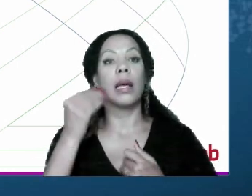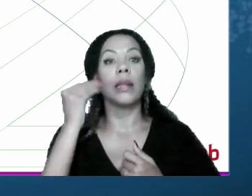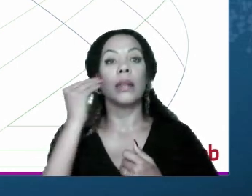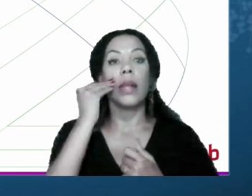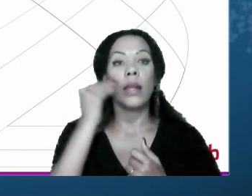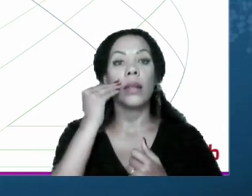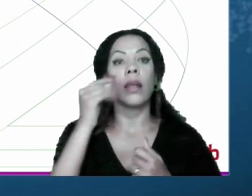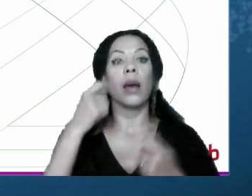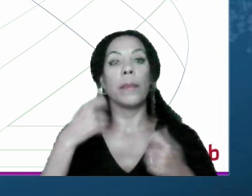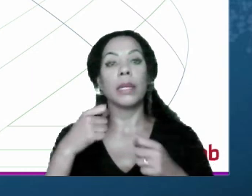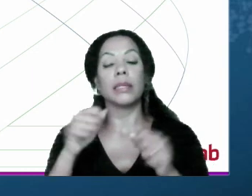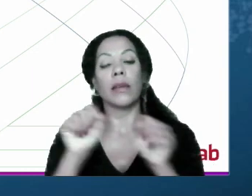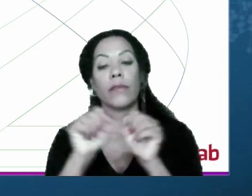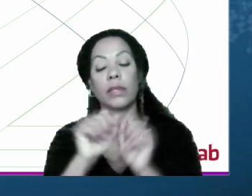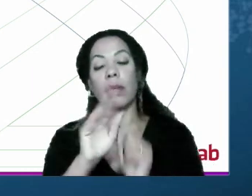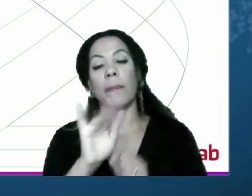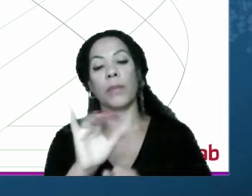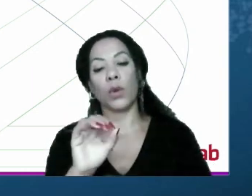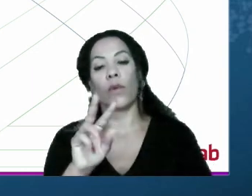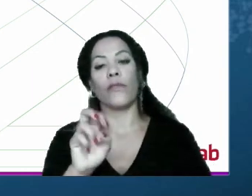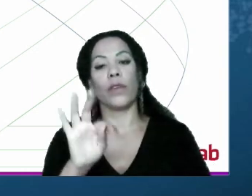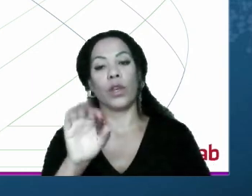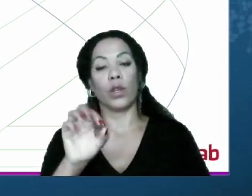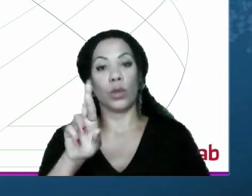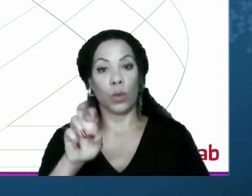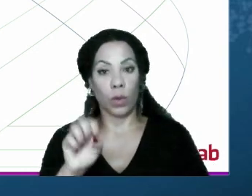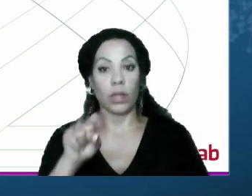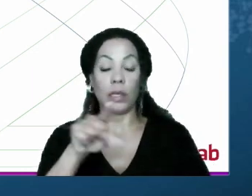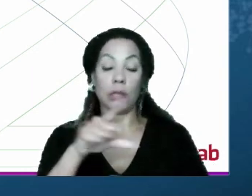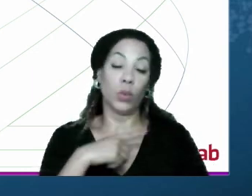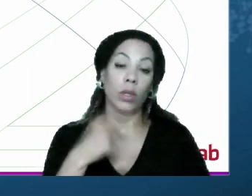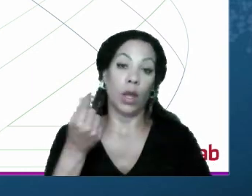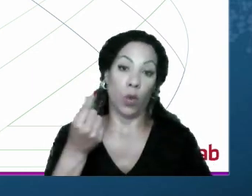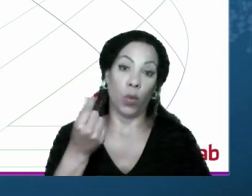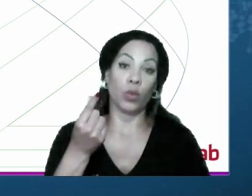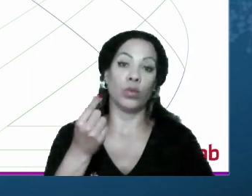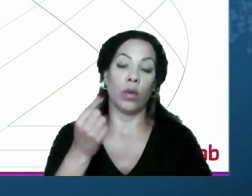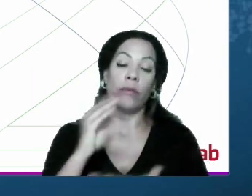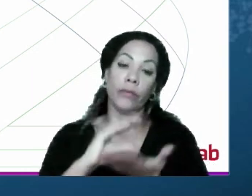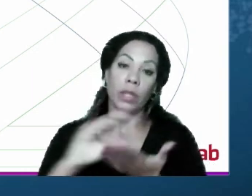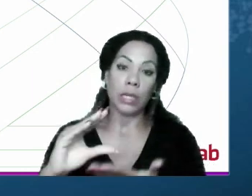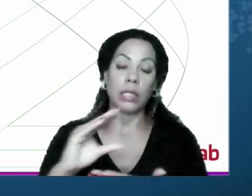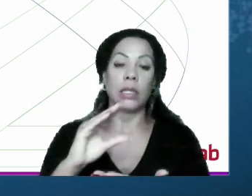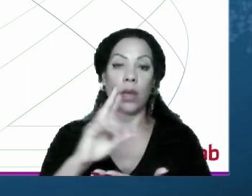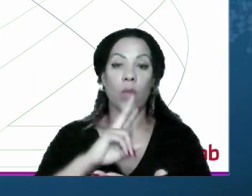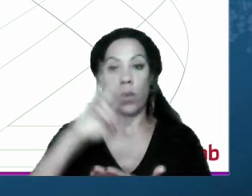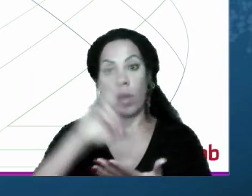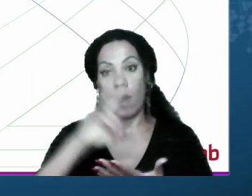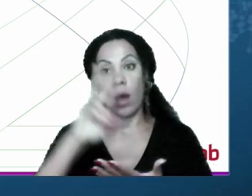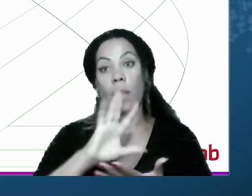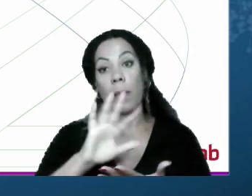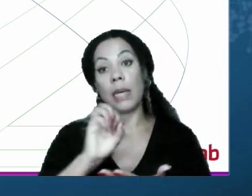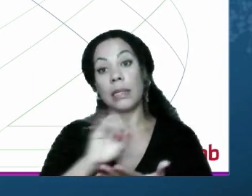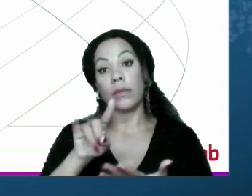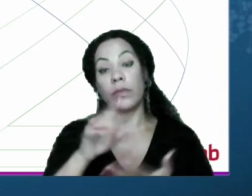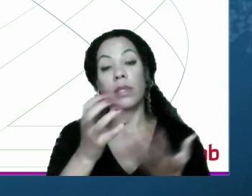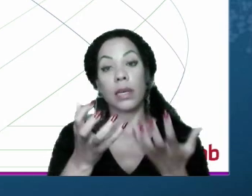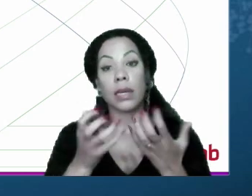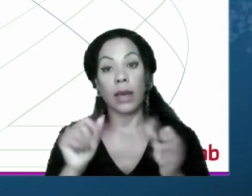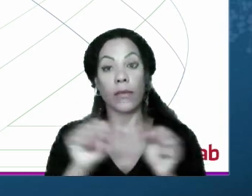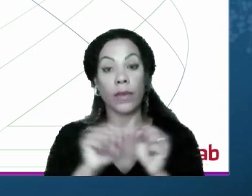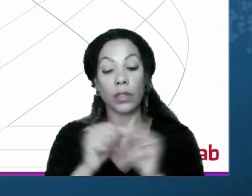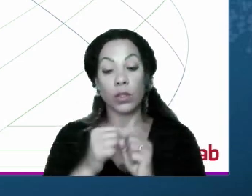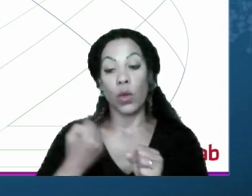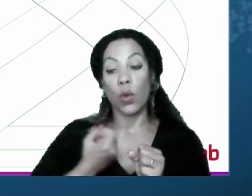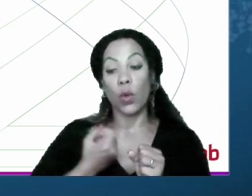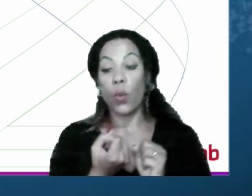fazer biovetores, e isso tem um custo grande financeiro. E se você quiser fazer com um número